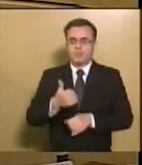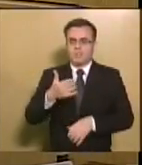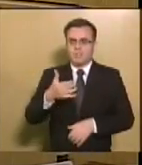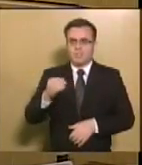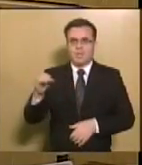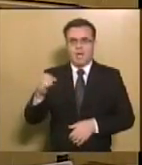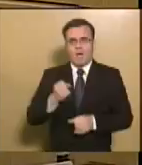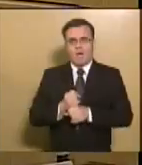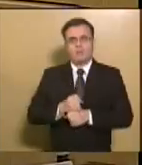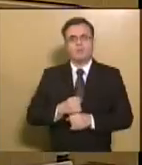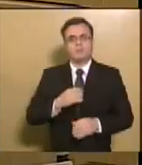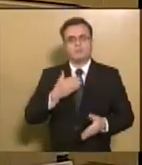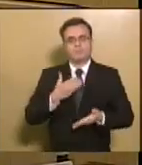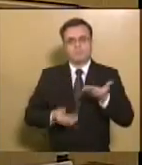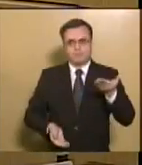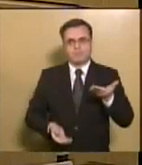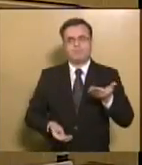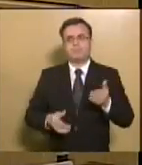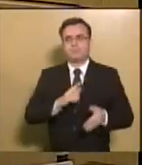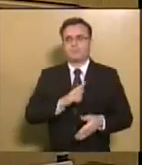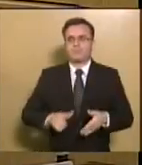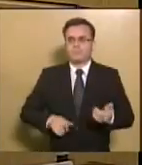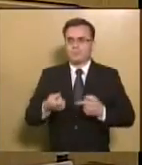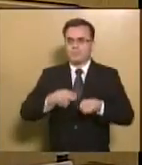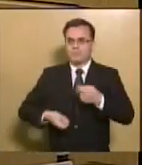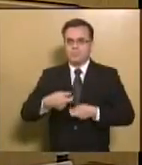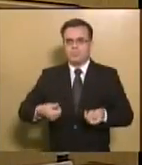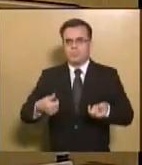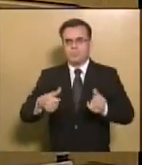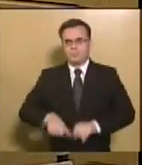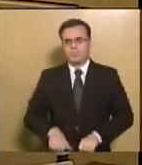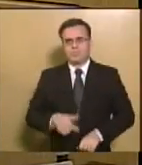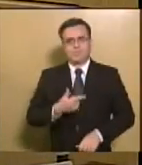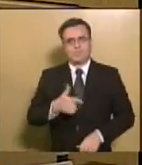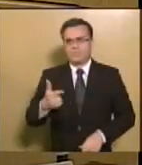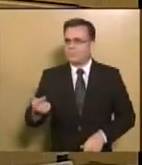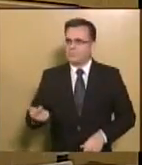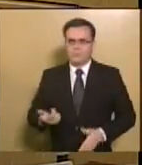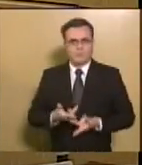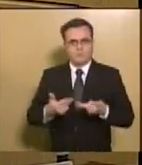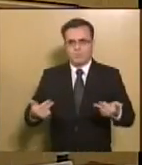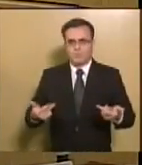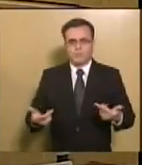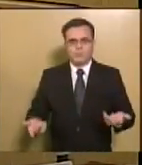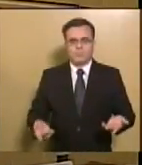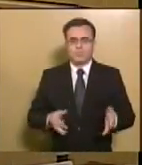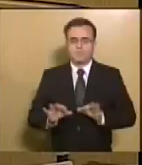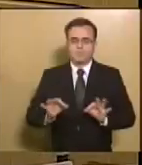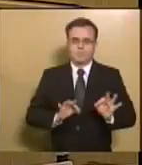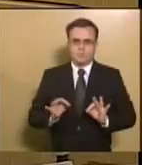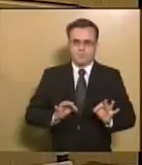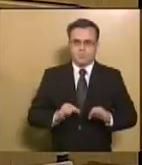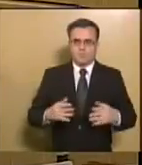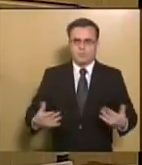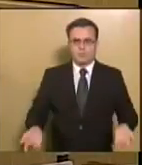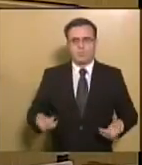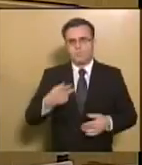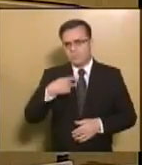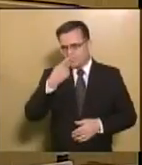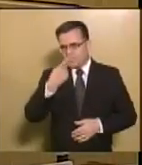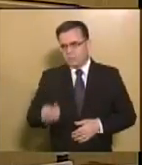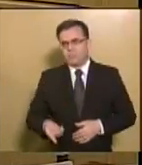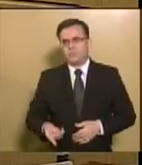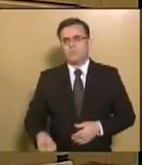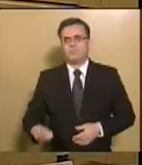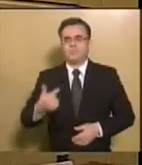Uma crise de governabilidade e de governança pública sem precedentes. Ou seja, quem está falando isso não é o